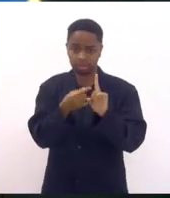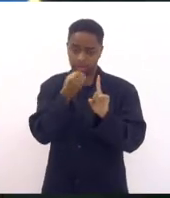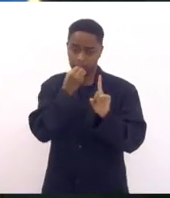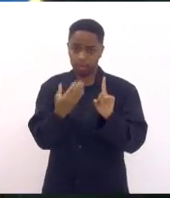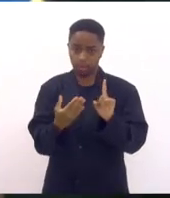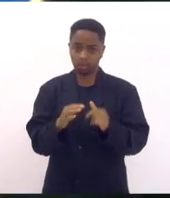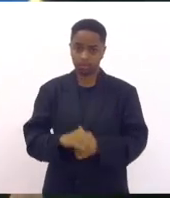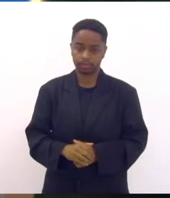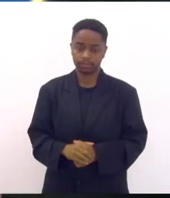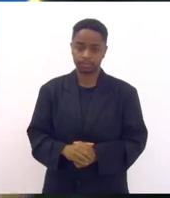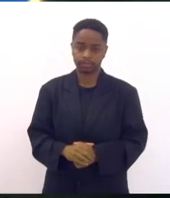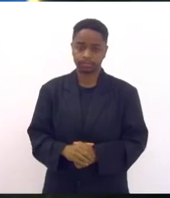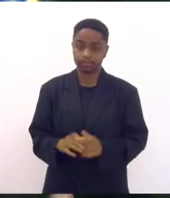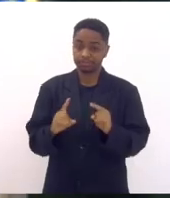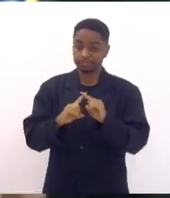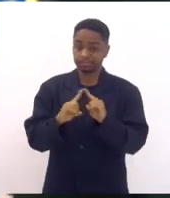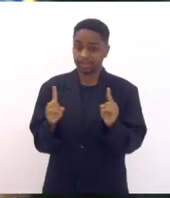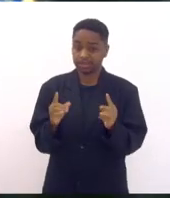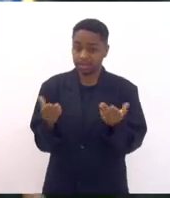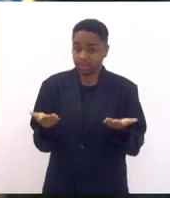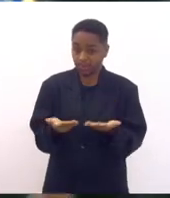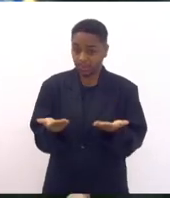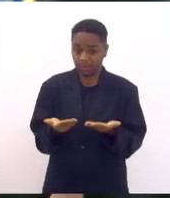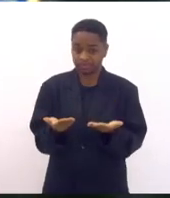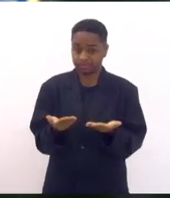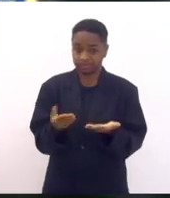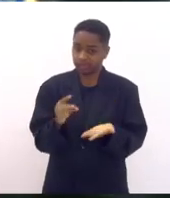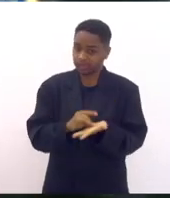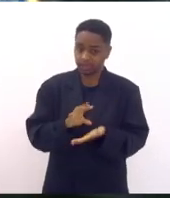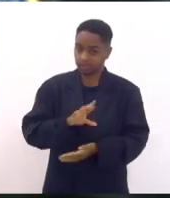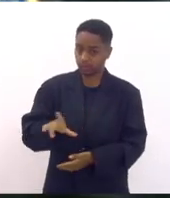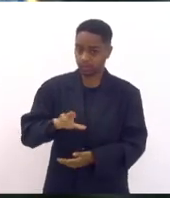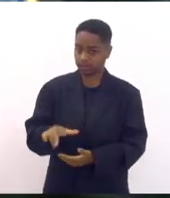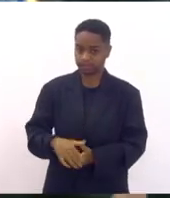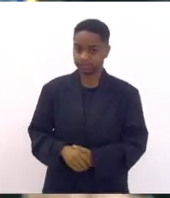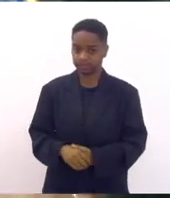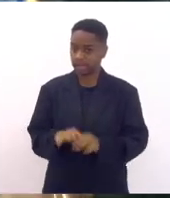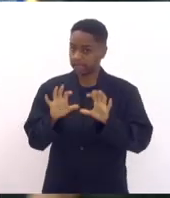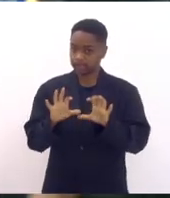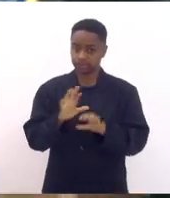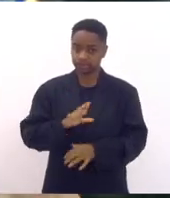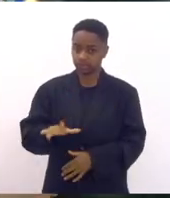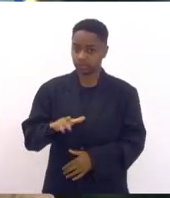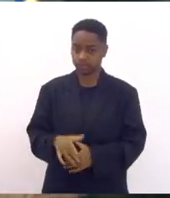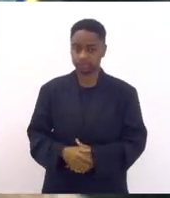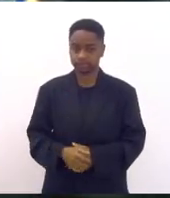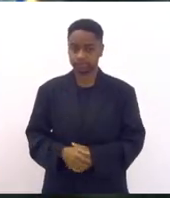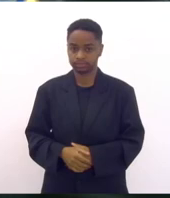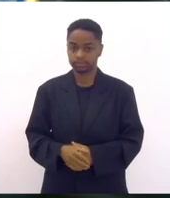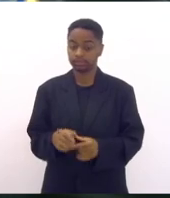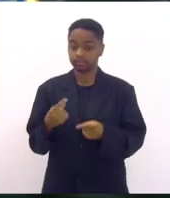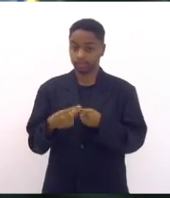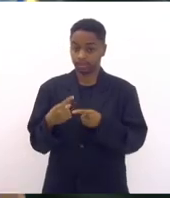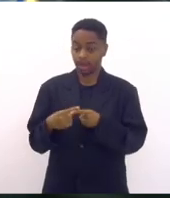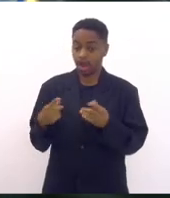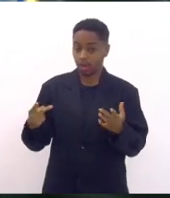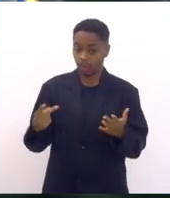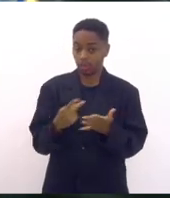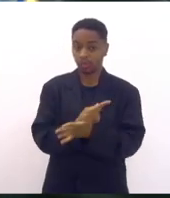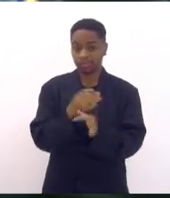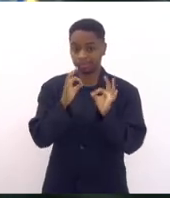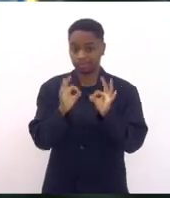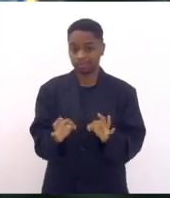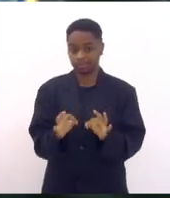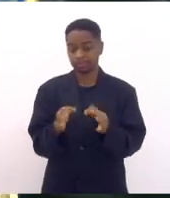seria mas no momento Essa não é a situação isso está acontecendo